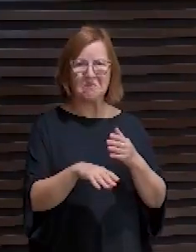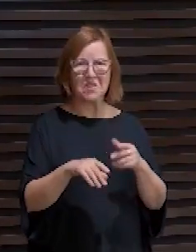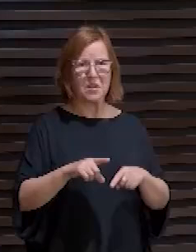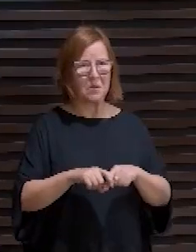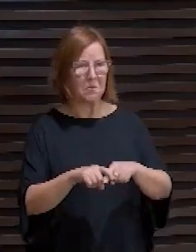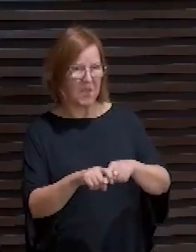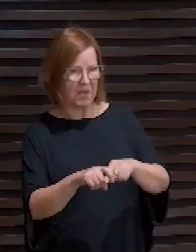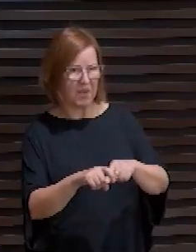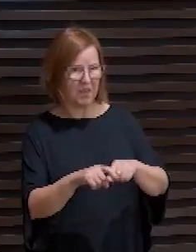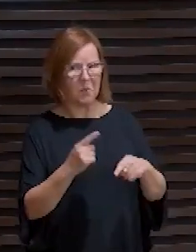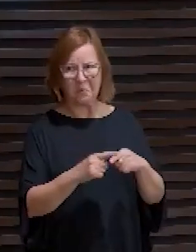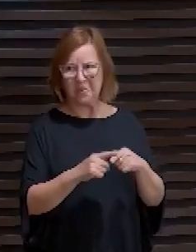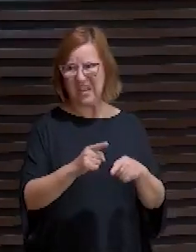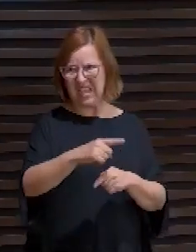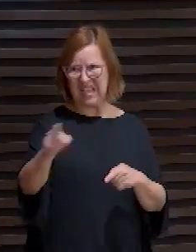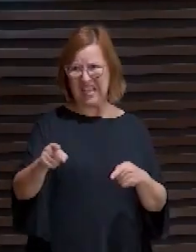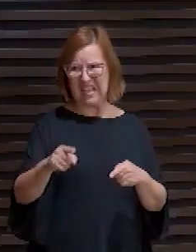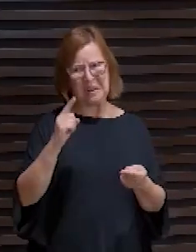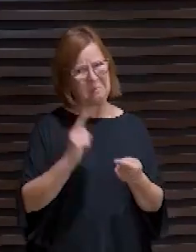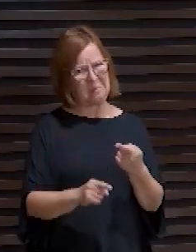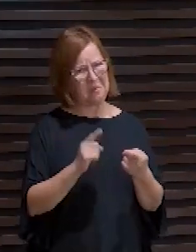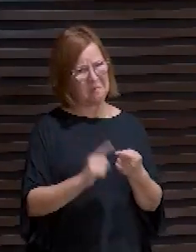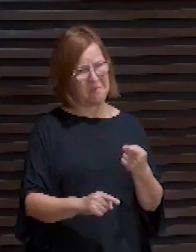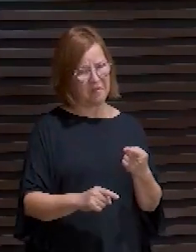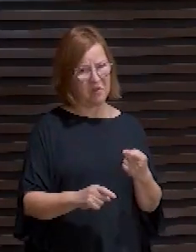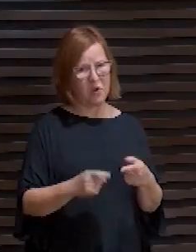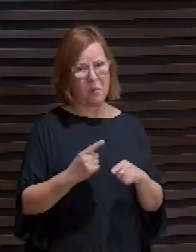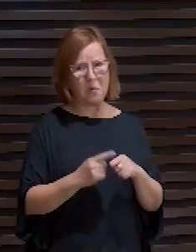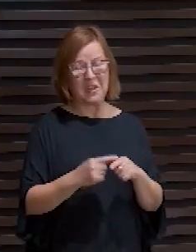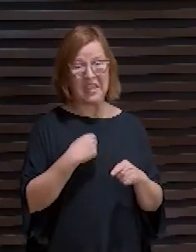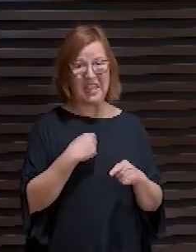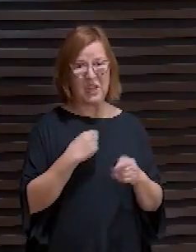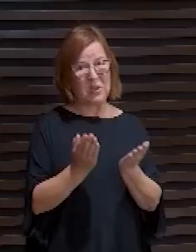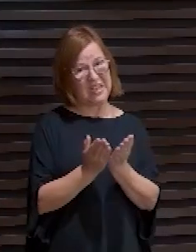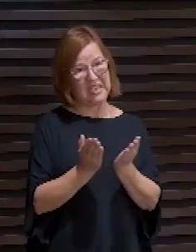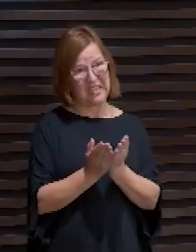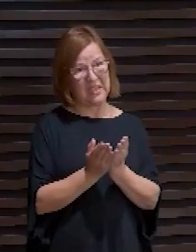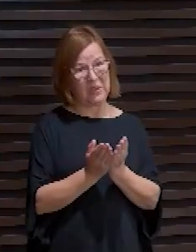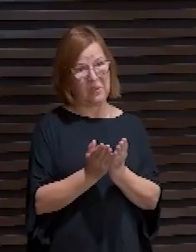já não permitem, eu estou sendo boicotado nas relações familiares.